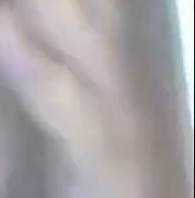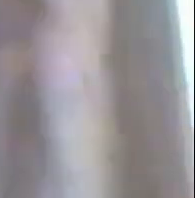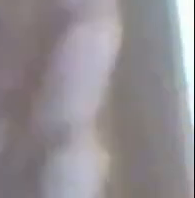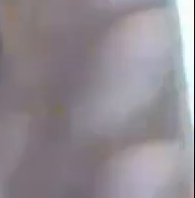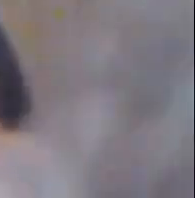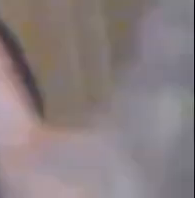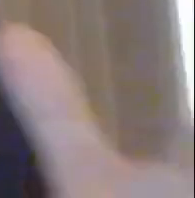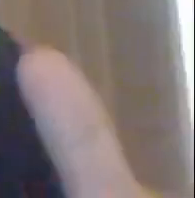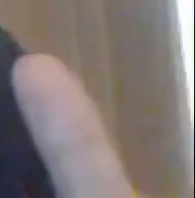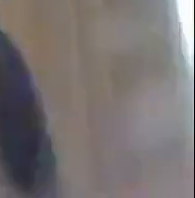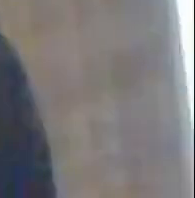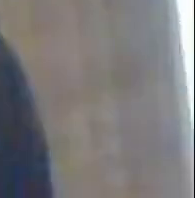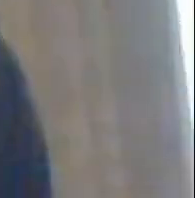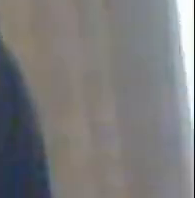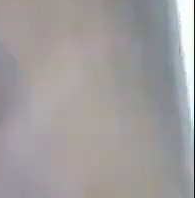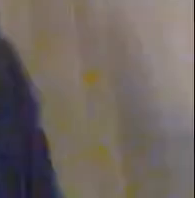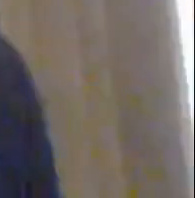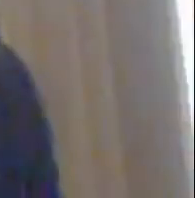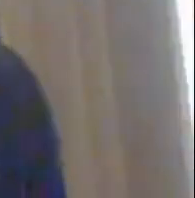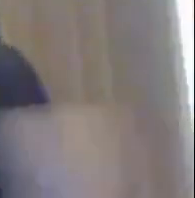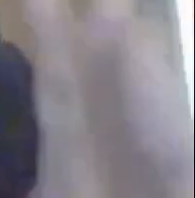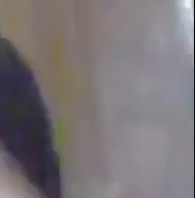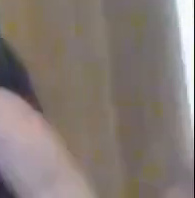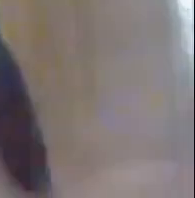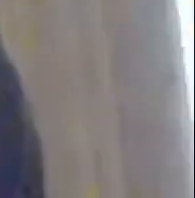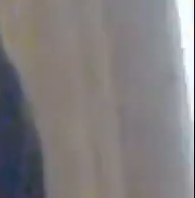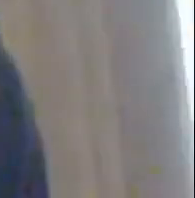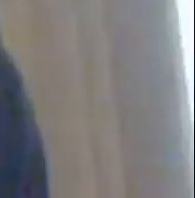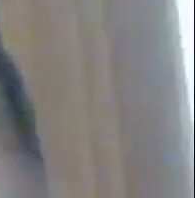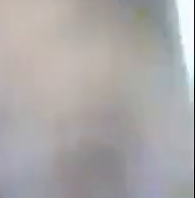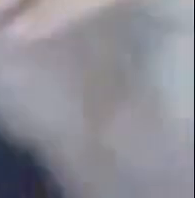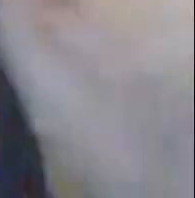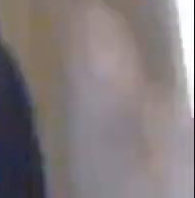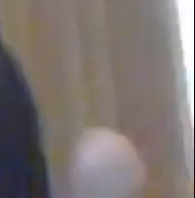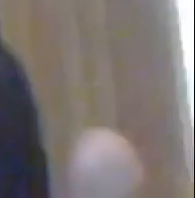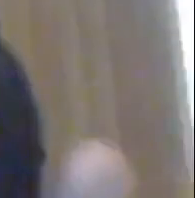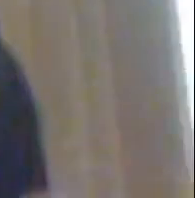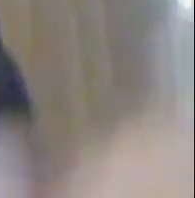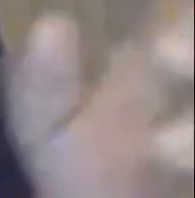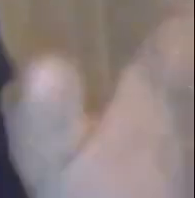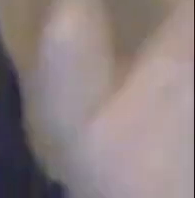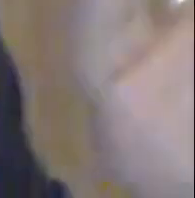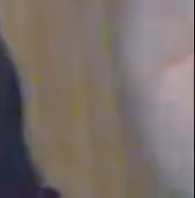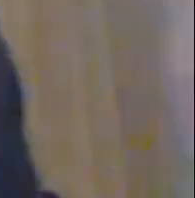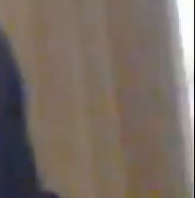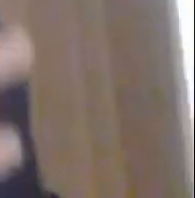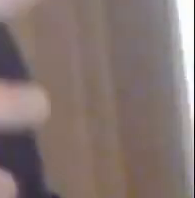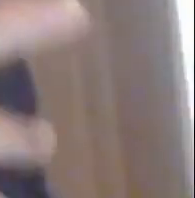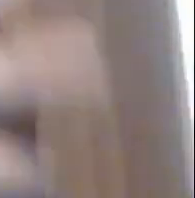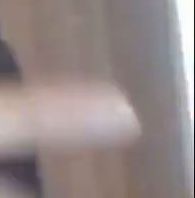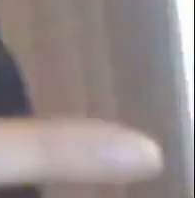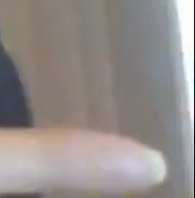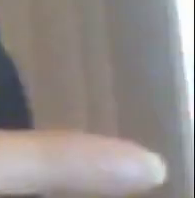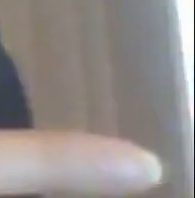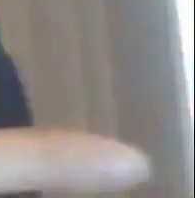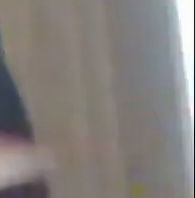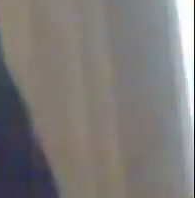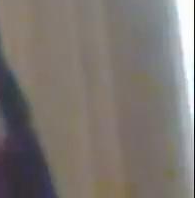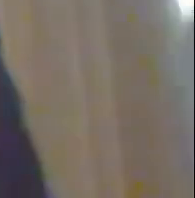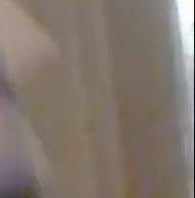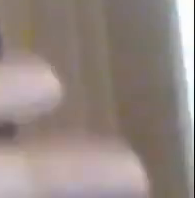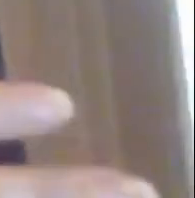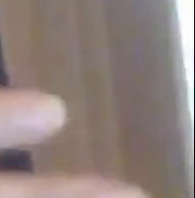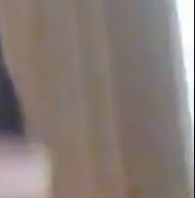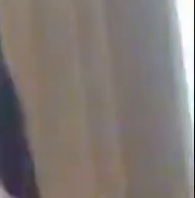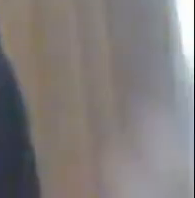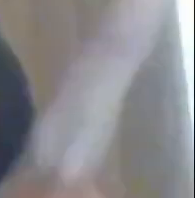inclui todas aquelas etapas do artigo 9º, não geração até destinação final. Limpeza pública é algo que faz sempre um serviço a ser prestado,